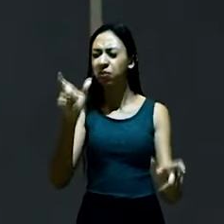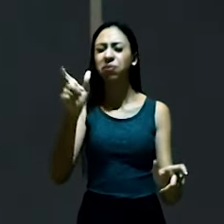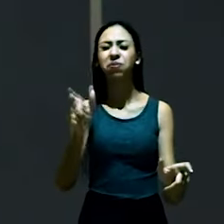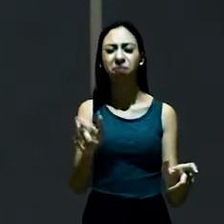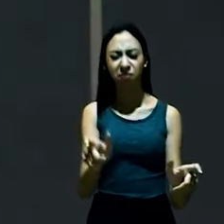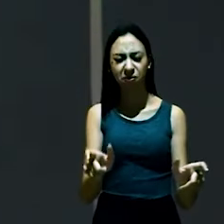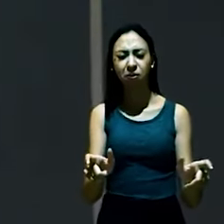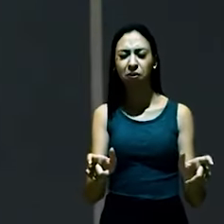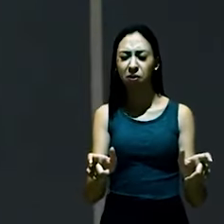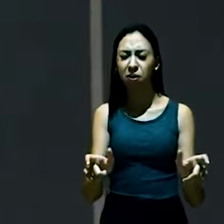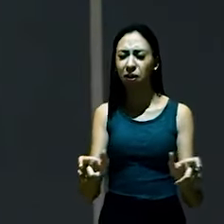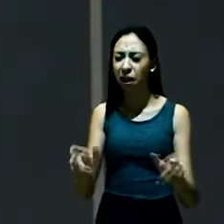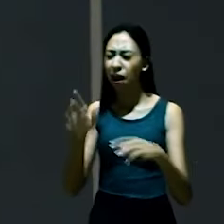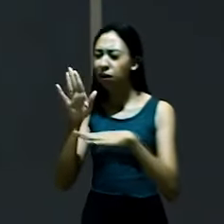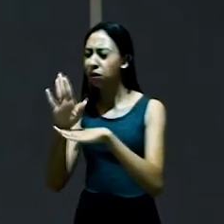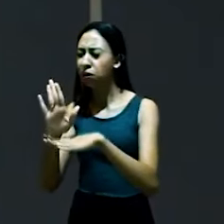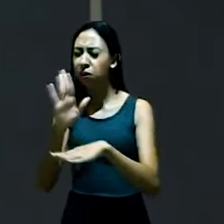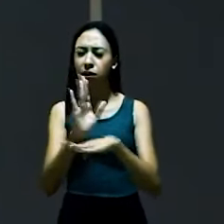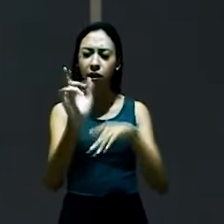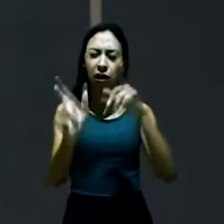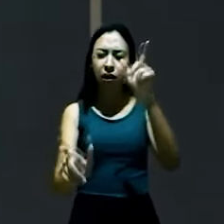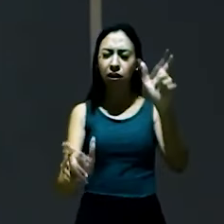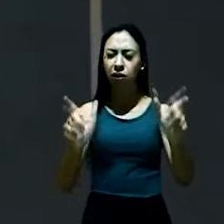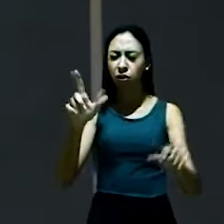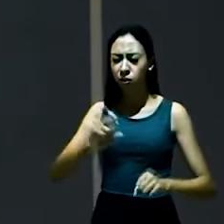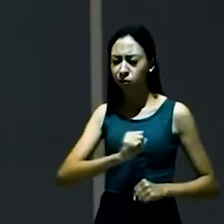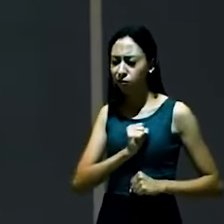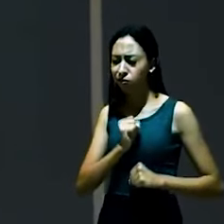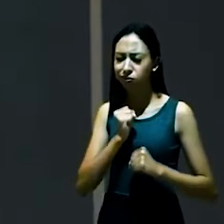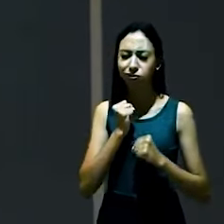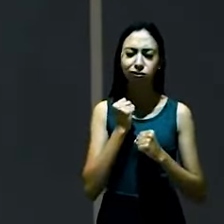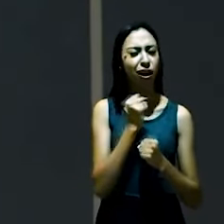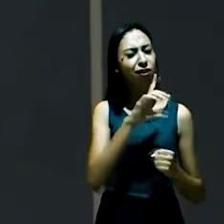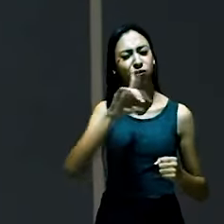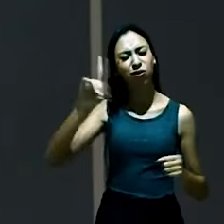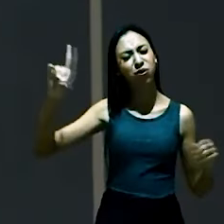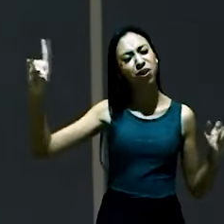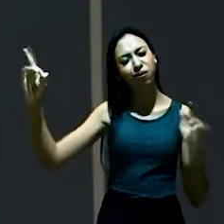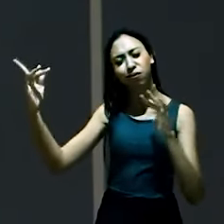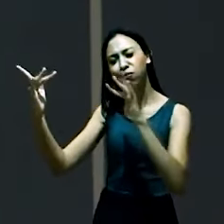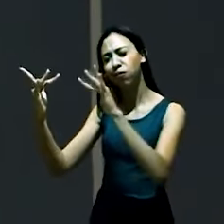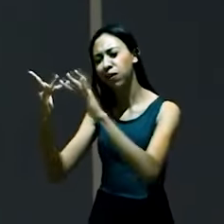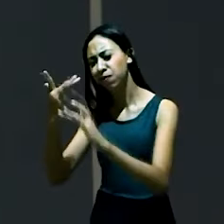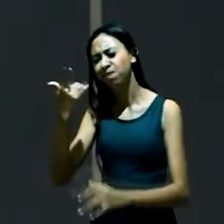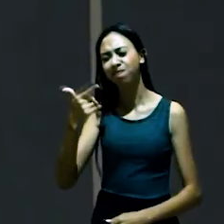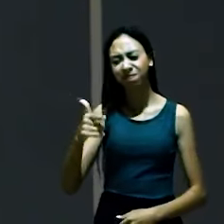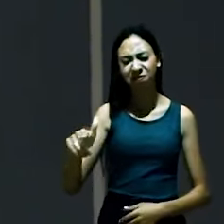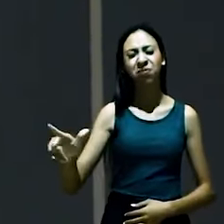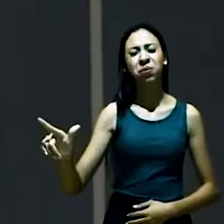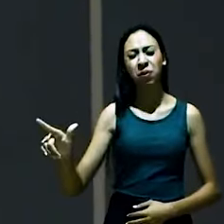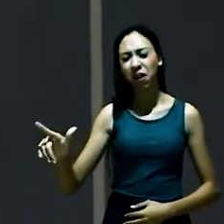que eles possam ser fortes em Ti. Deus, te amar de todo o coração, de toda a alma, de todo o